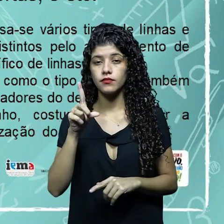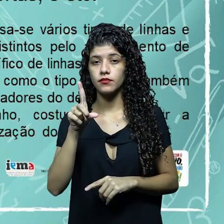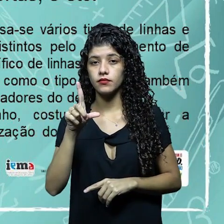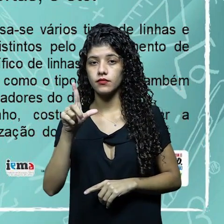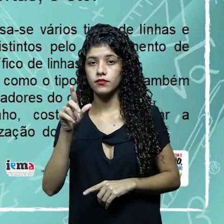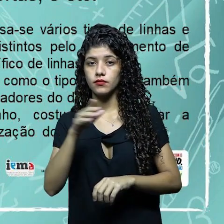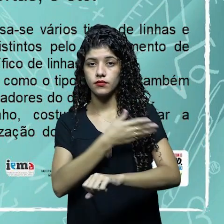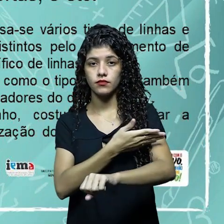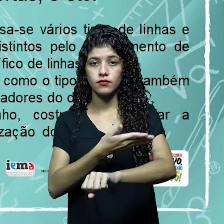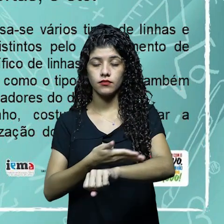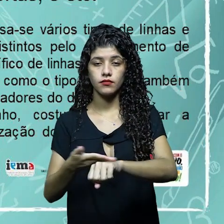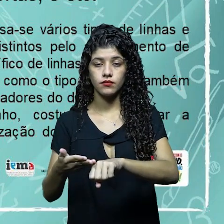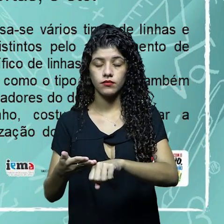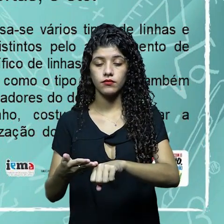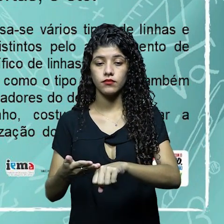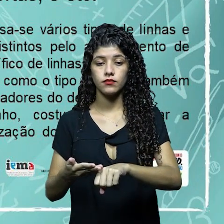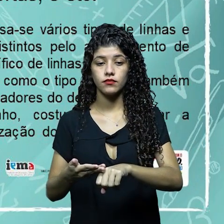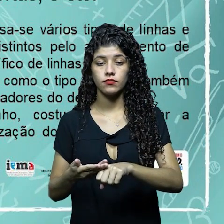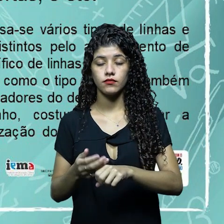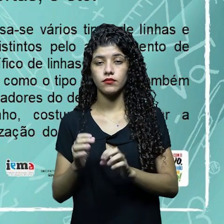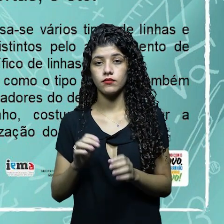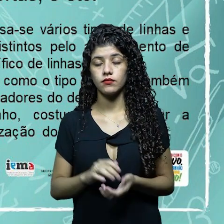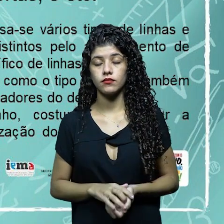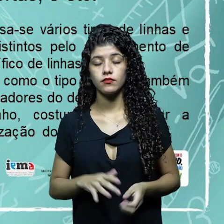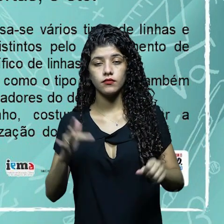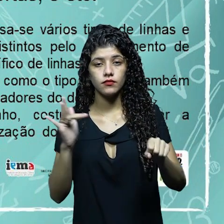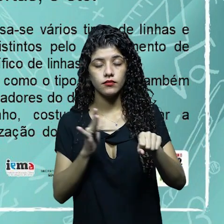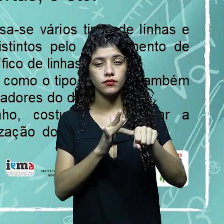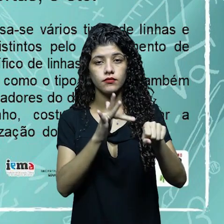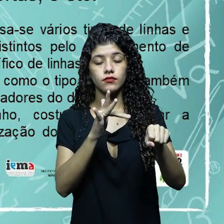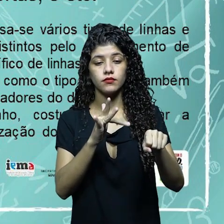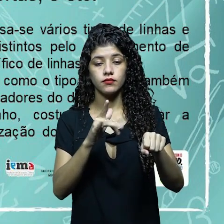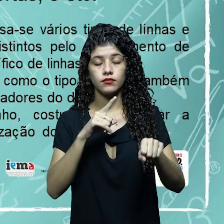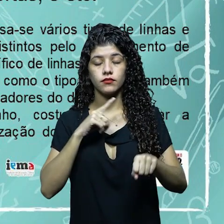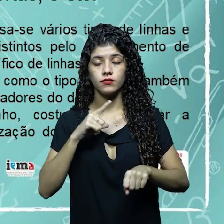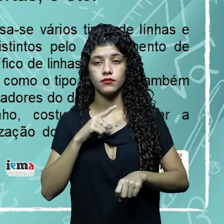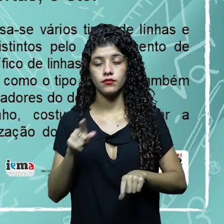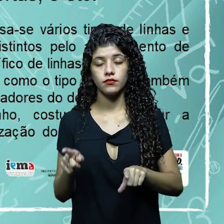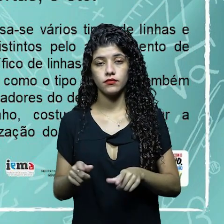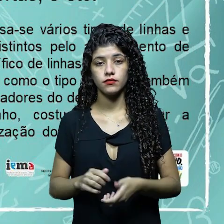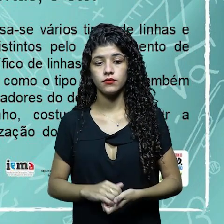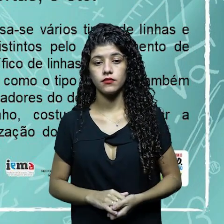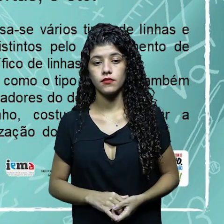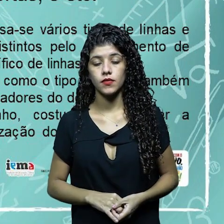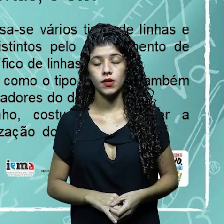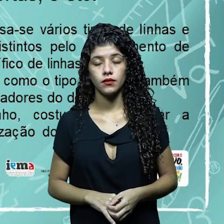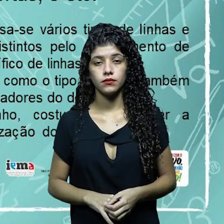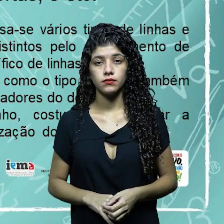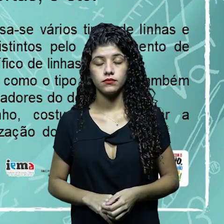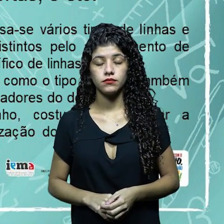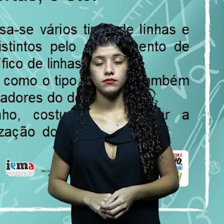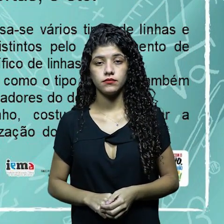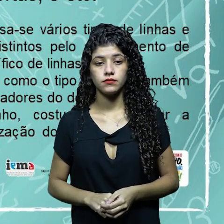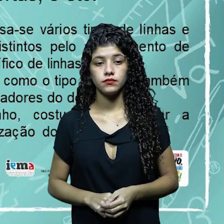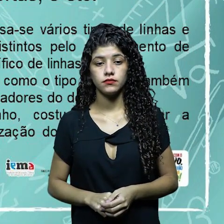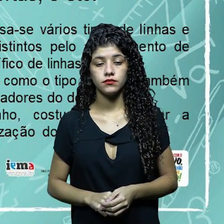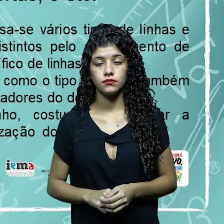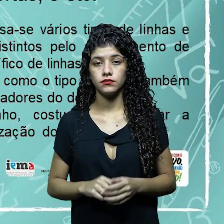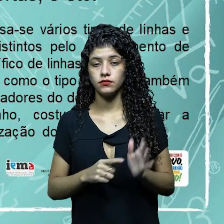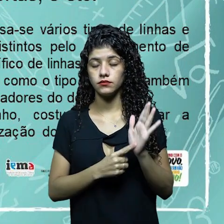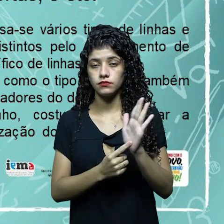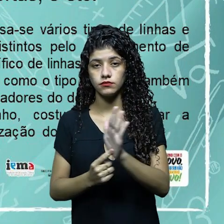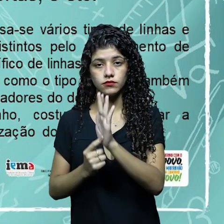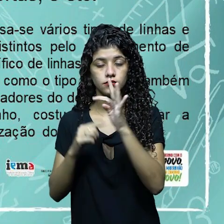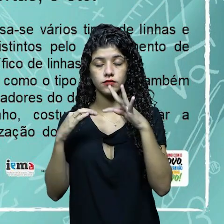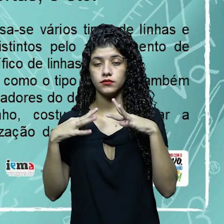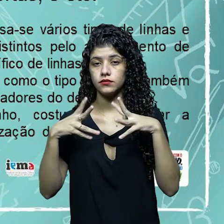0 padrão. Na hora que você clicar naquele iconezinho, na setinha, vai aparecer todas as leias que você